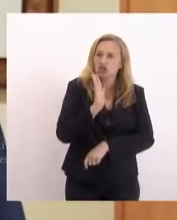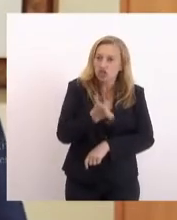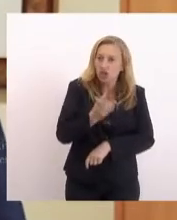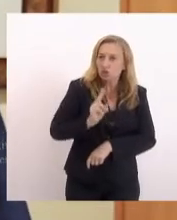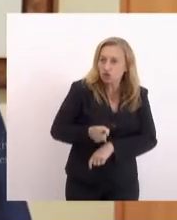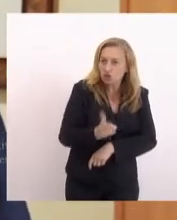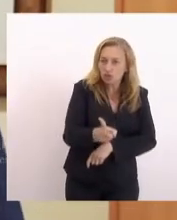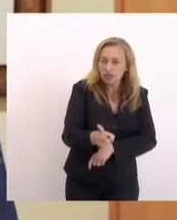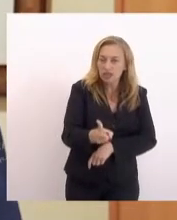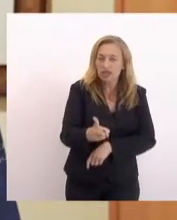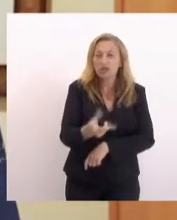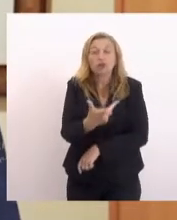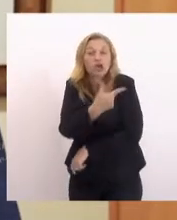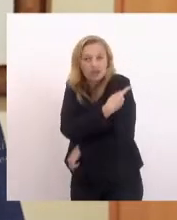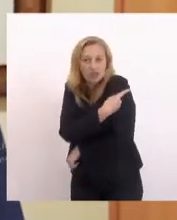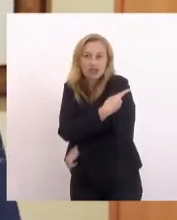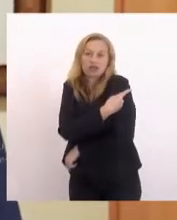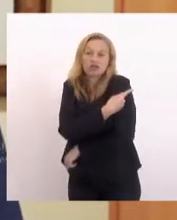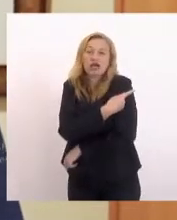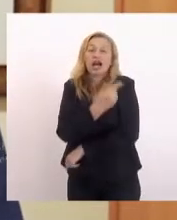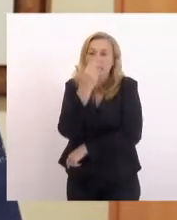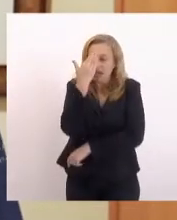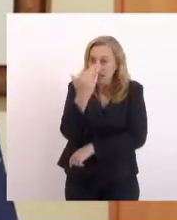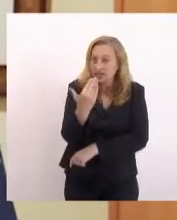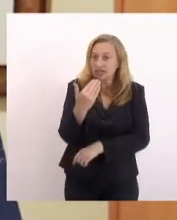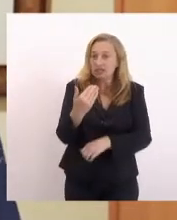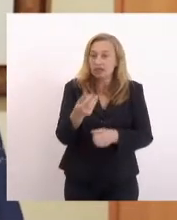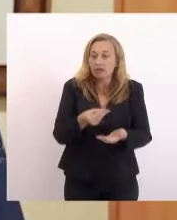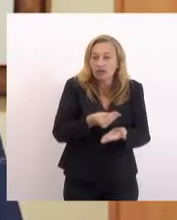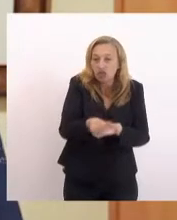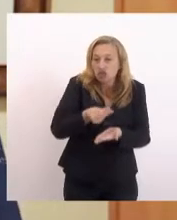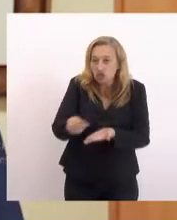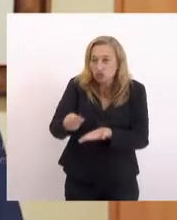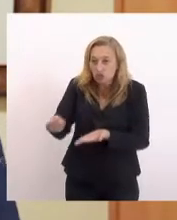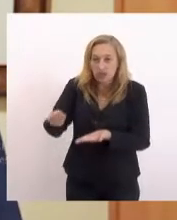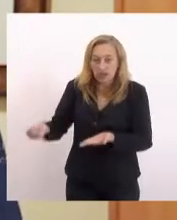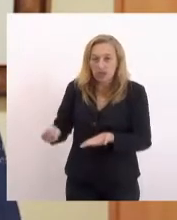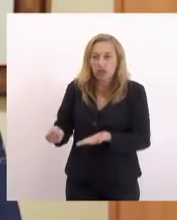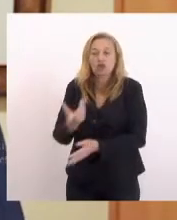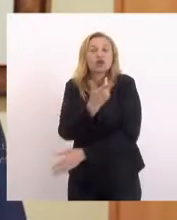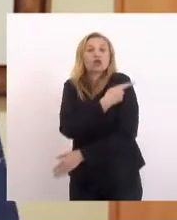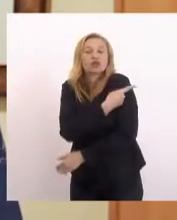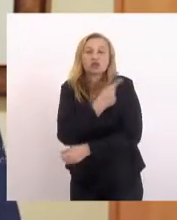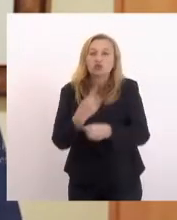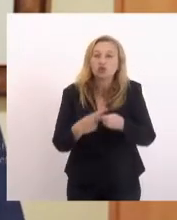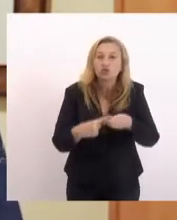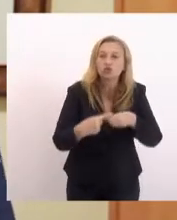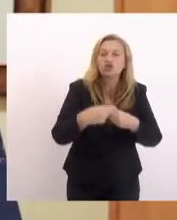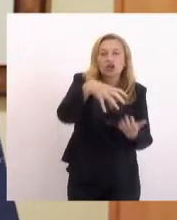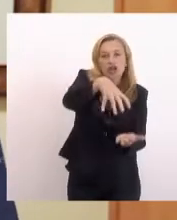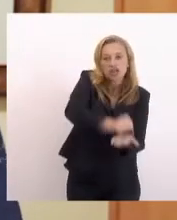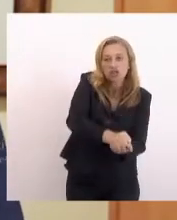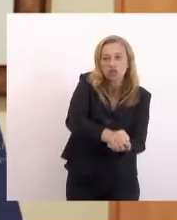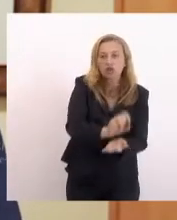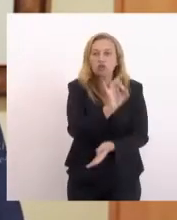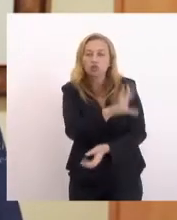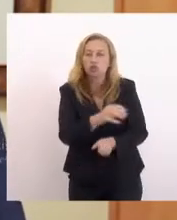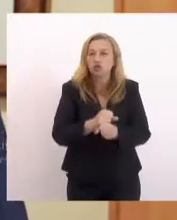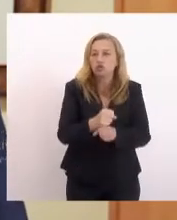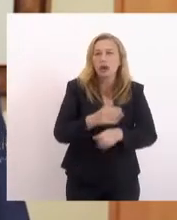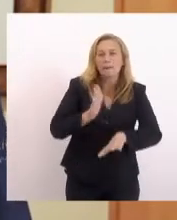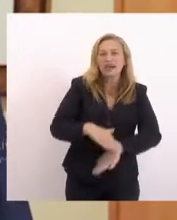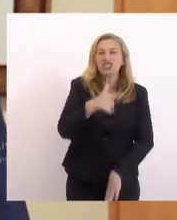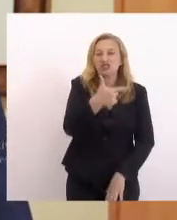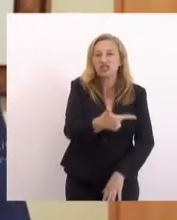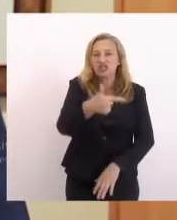sendo a imunização. Graças à distribuição eficaz e igualitária das doses aos municípios, registramos no último ano mais de